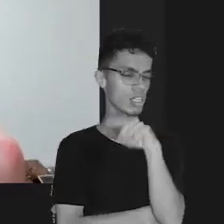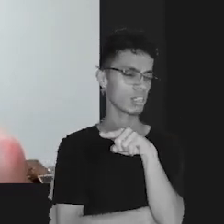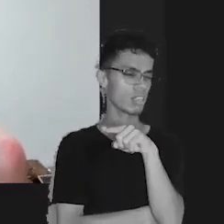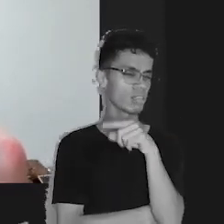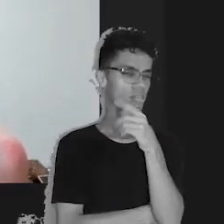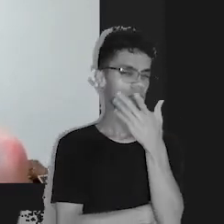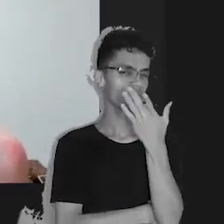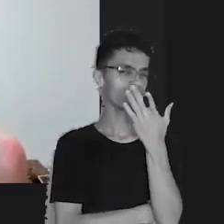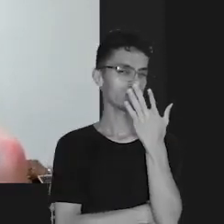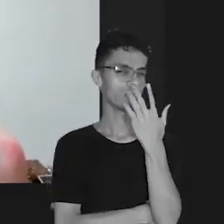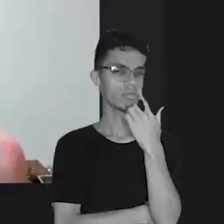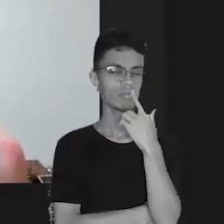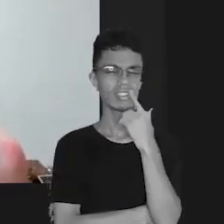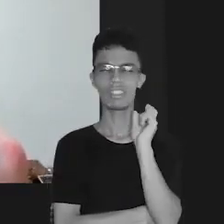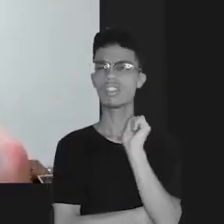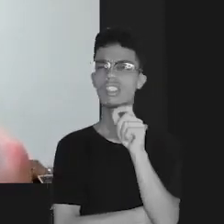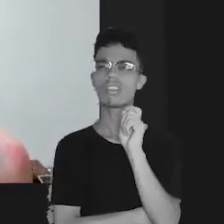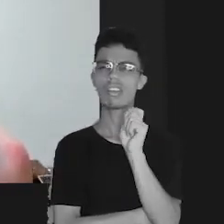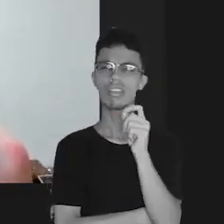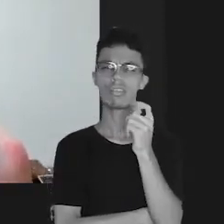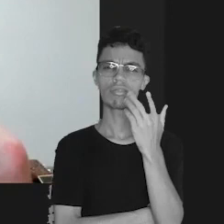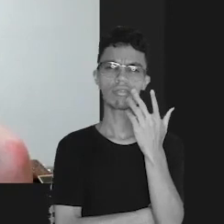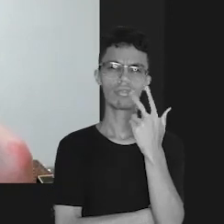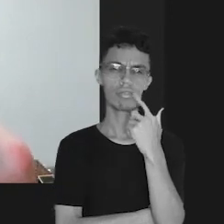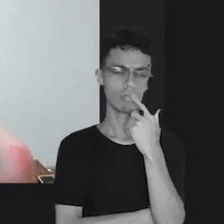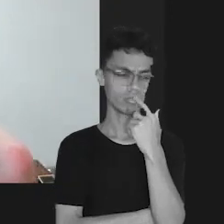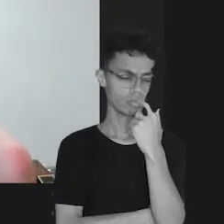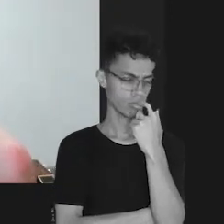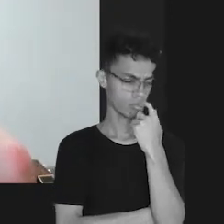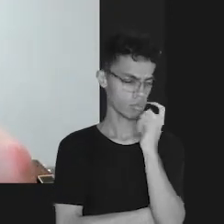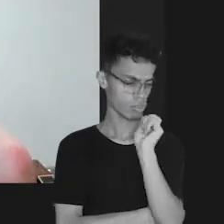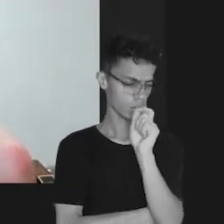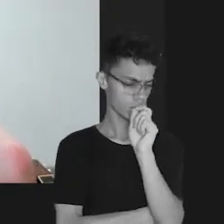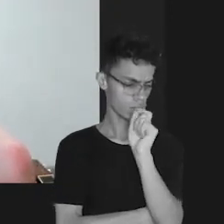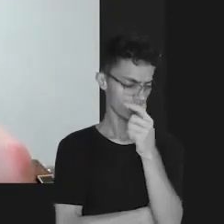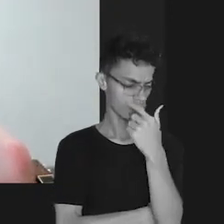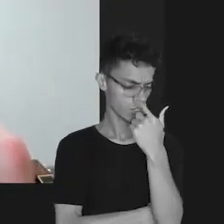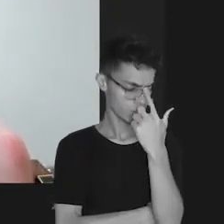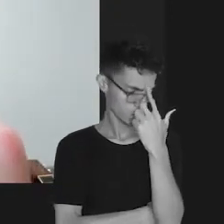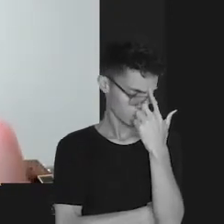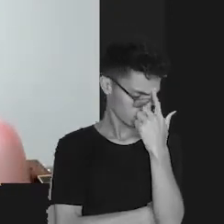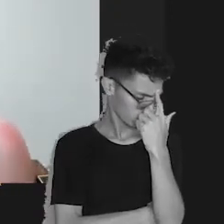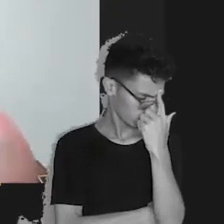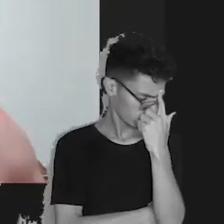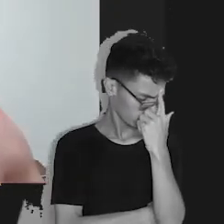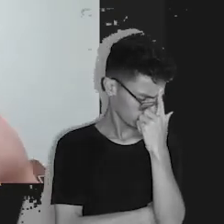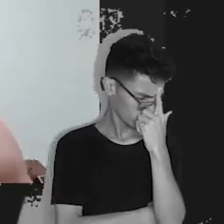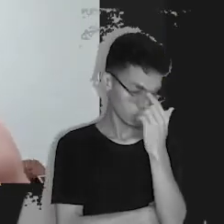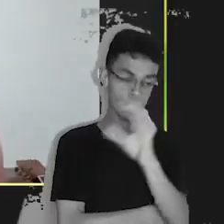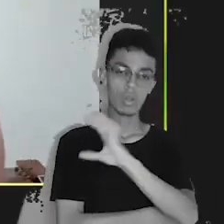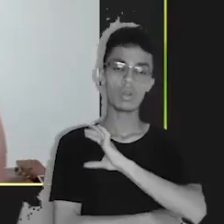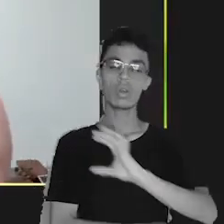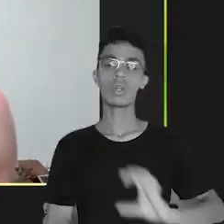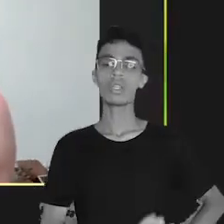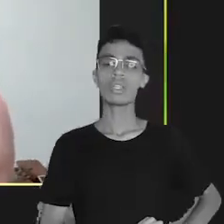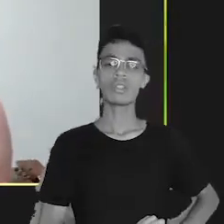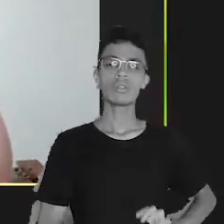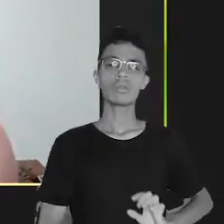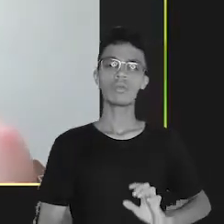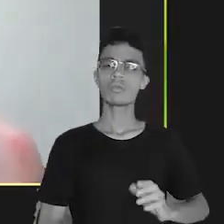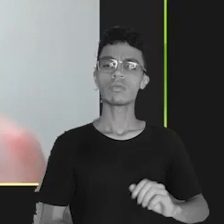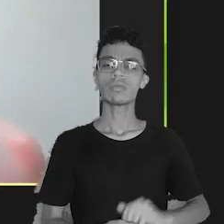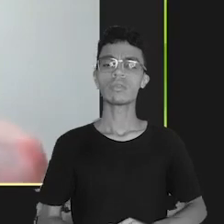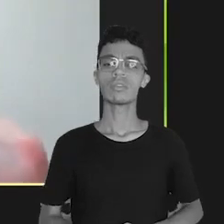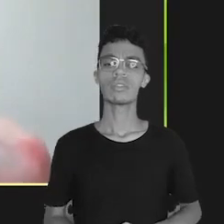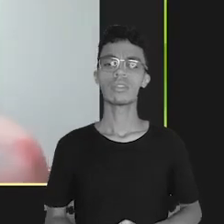Aquele... De quem seria? De quem? Do Cristo. E de quem mais?